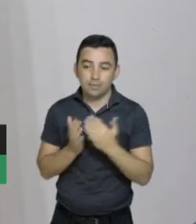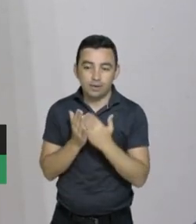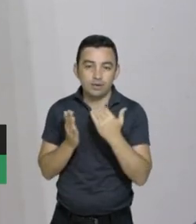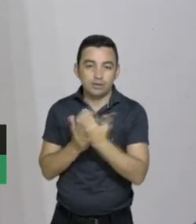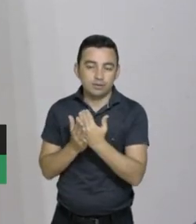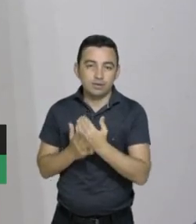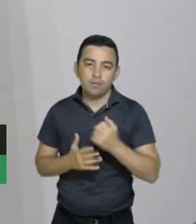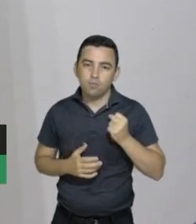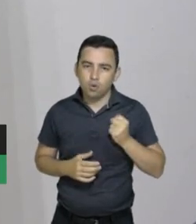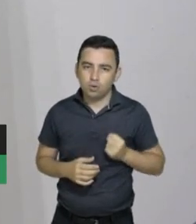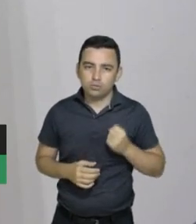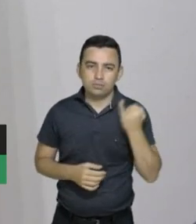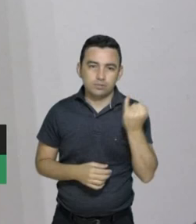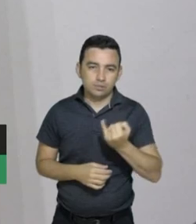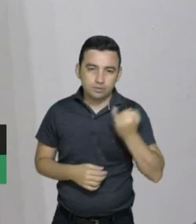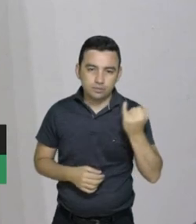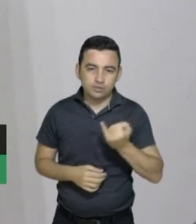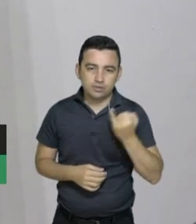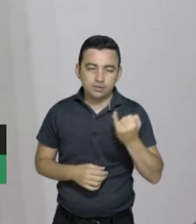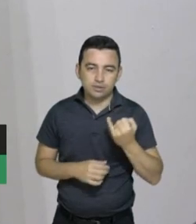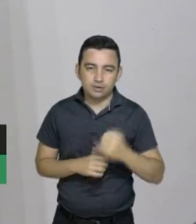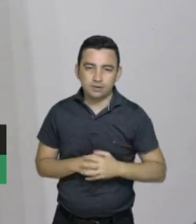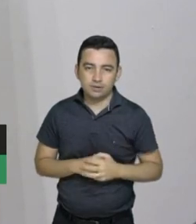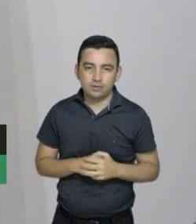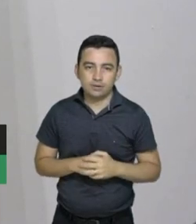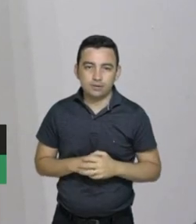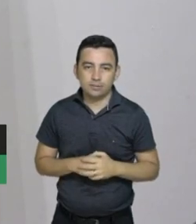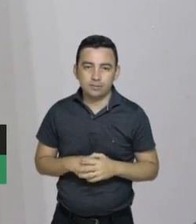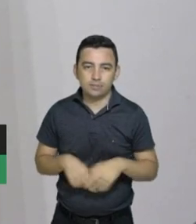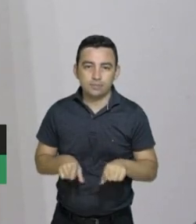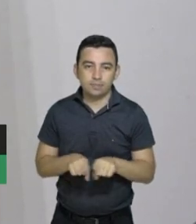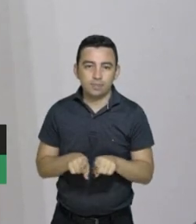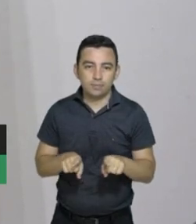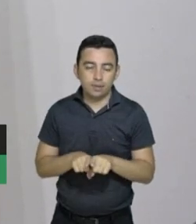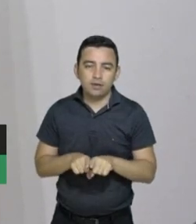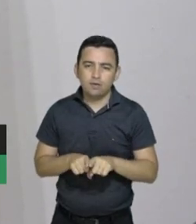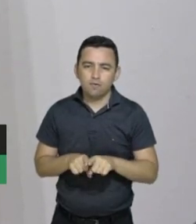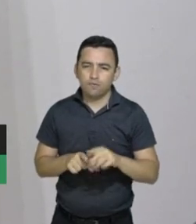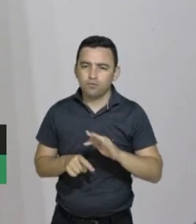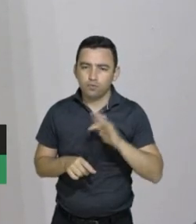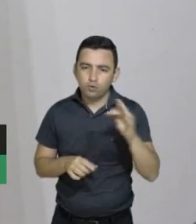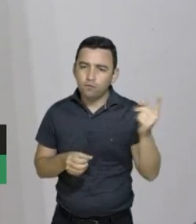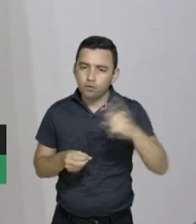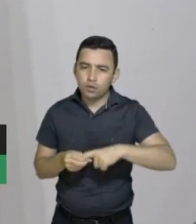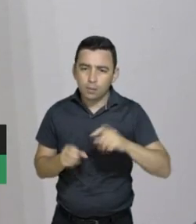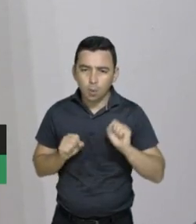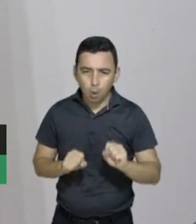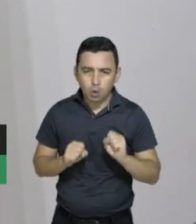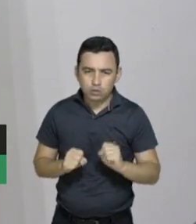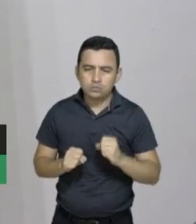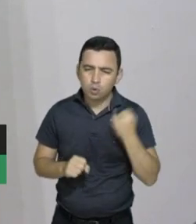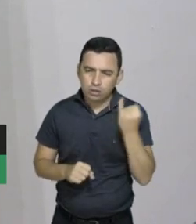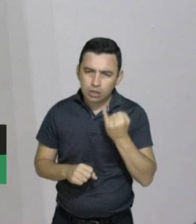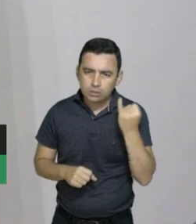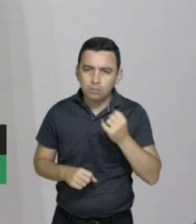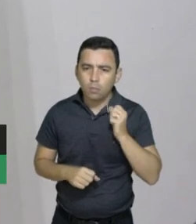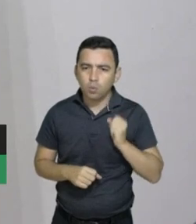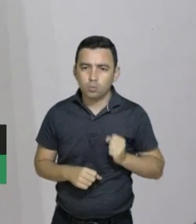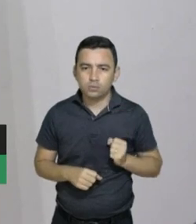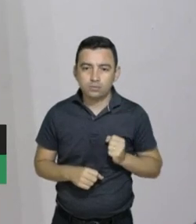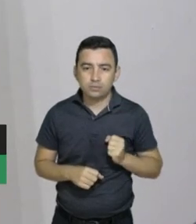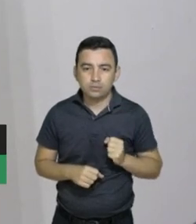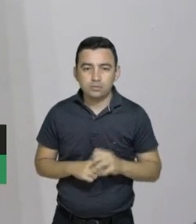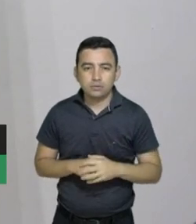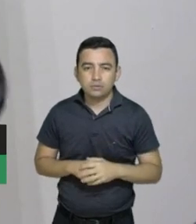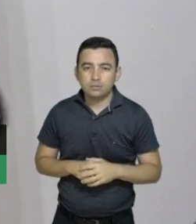estudo que é muito importante isso não significa que não vai voltar é muito importante agora